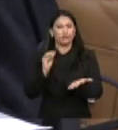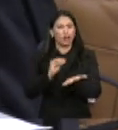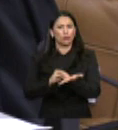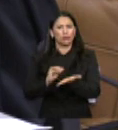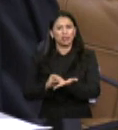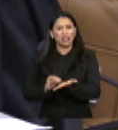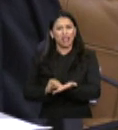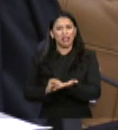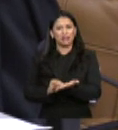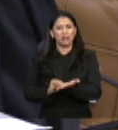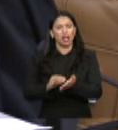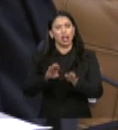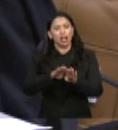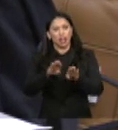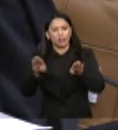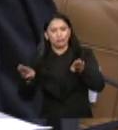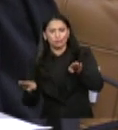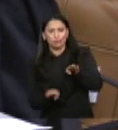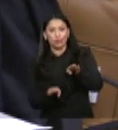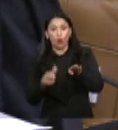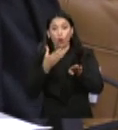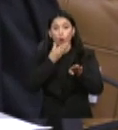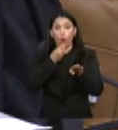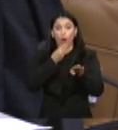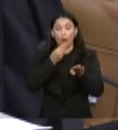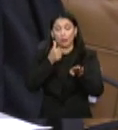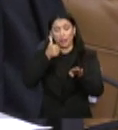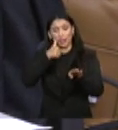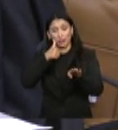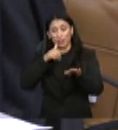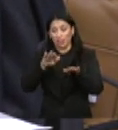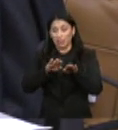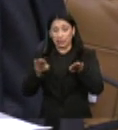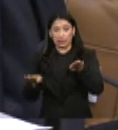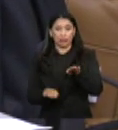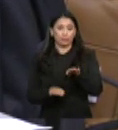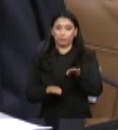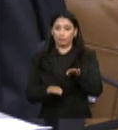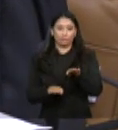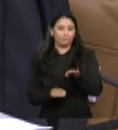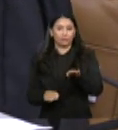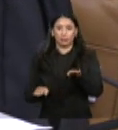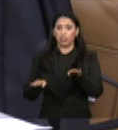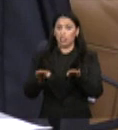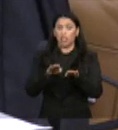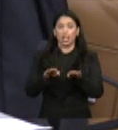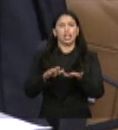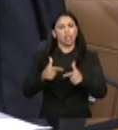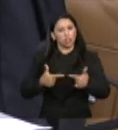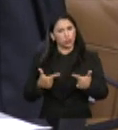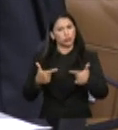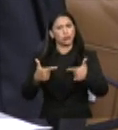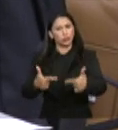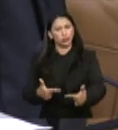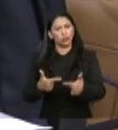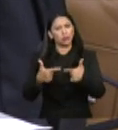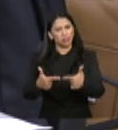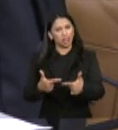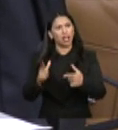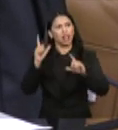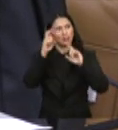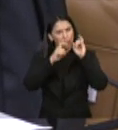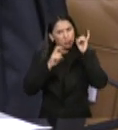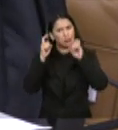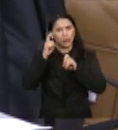entre homens e mulheres outra forma de inaceitável injustiça também estava presente dentre suas